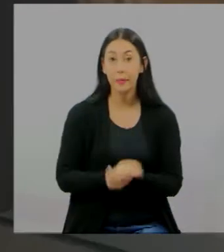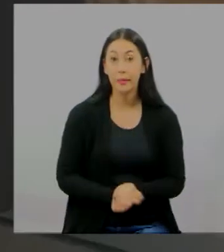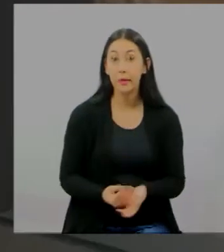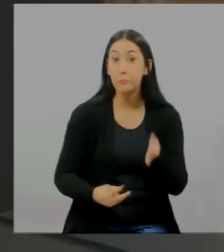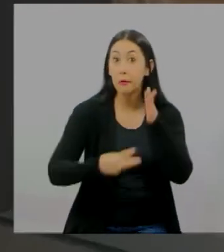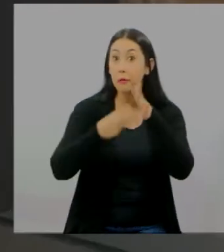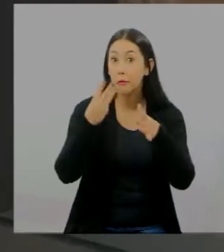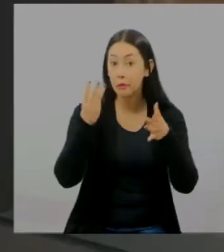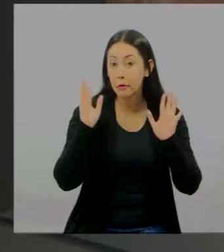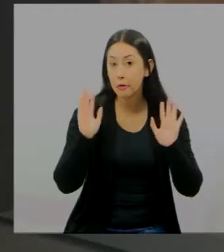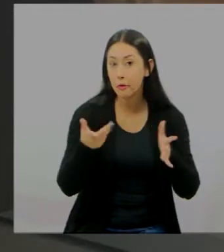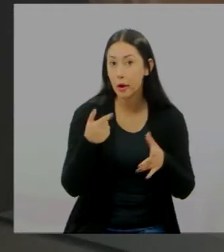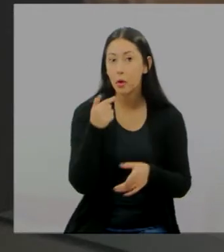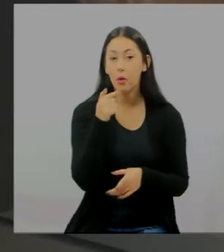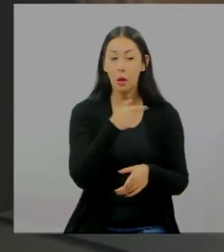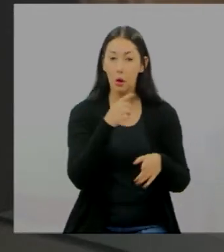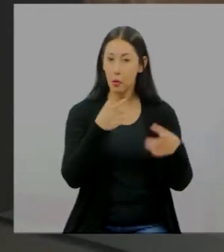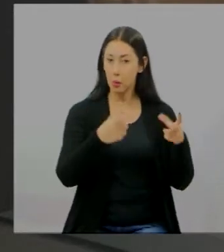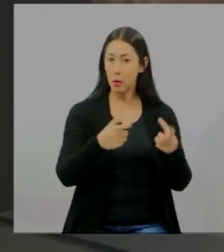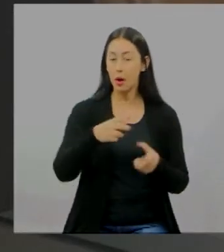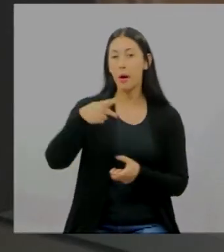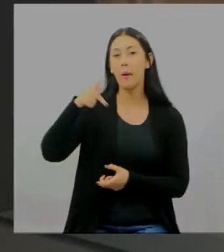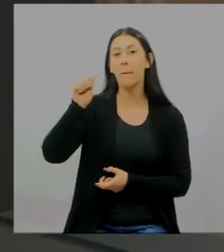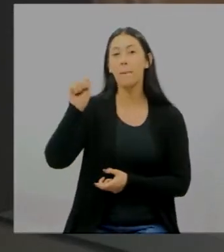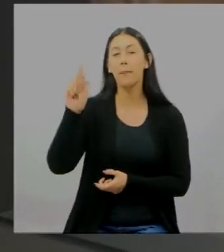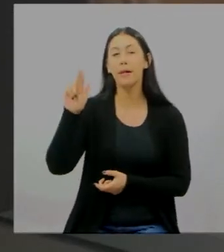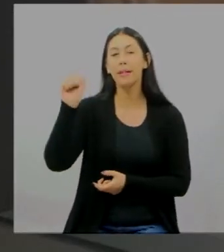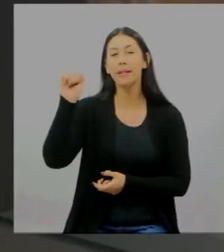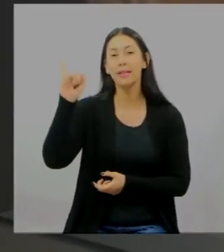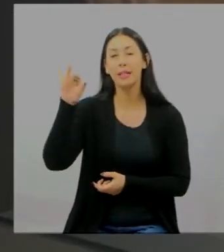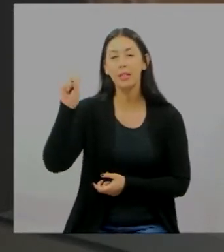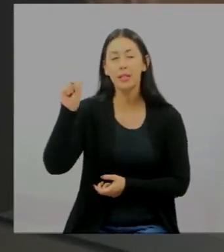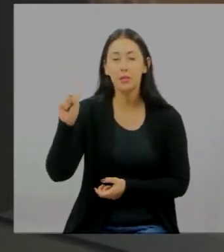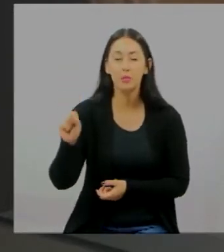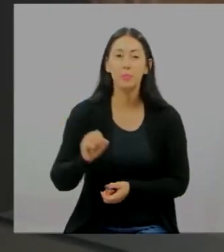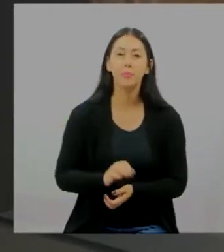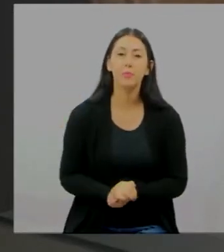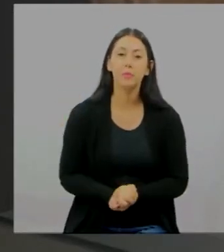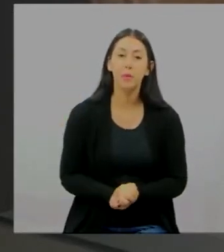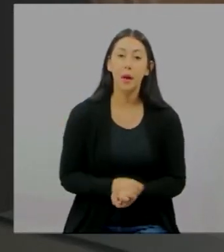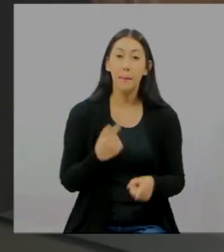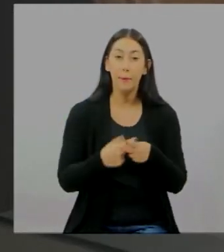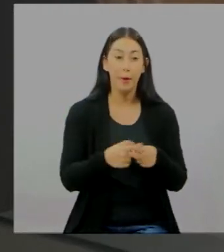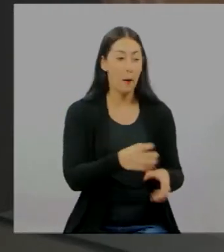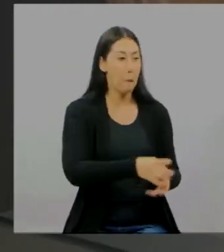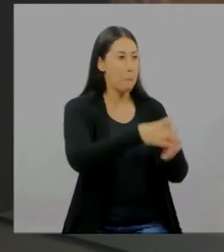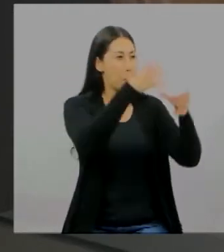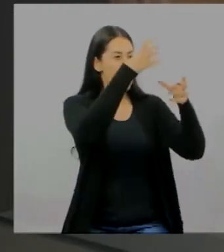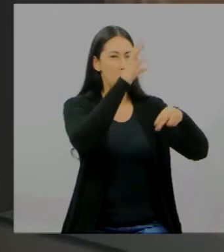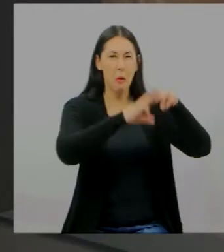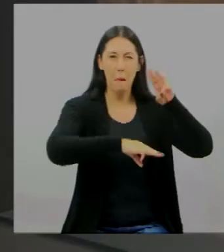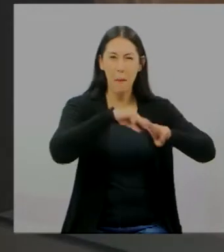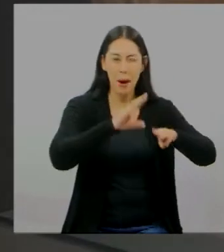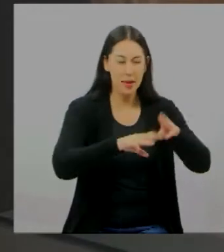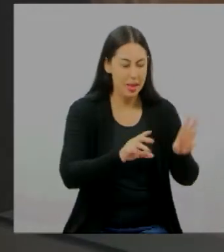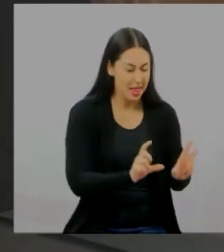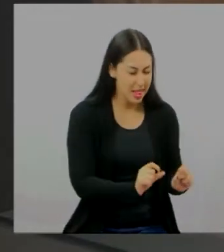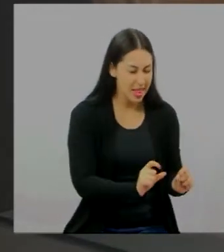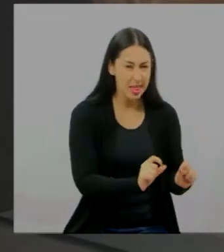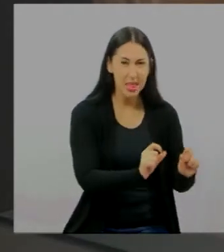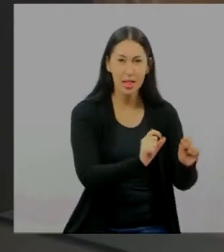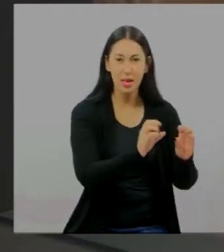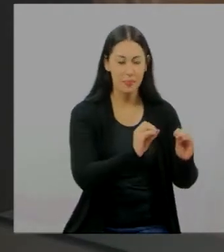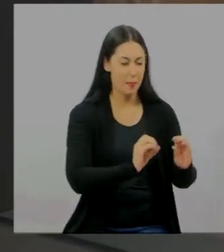que acontece no Jardim Paraíso queda de postes de madeira por causa de estarem todos deteriorados. E a EDP não toma